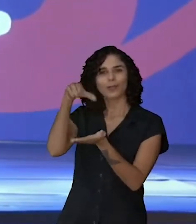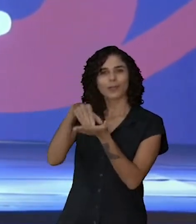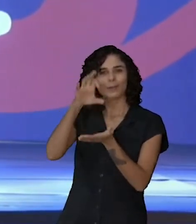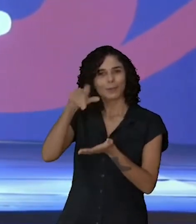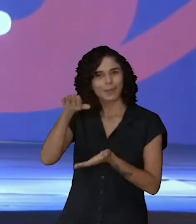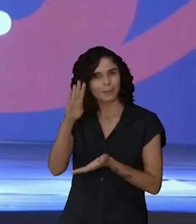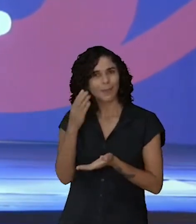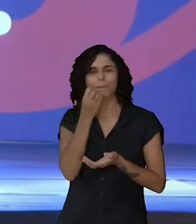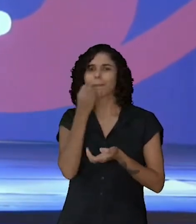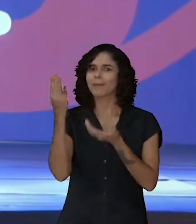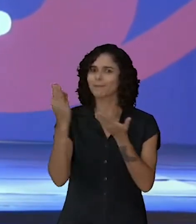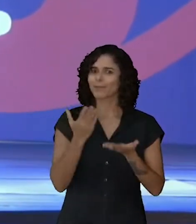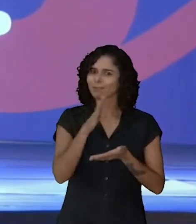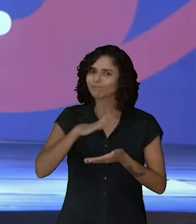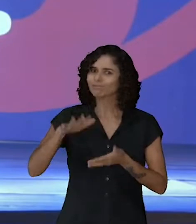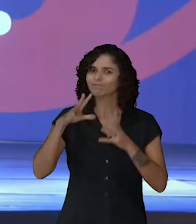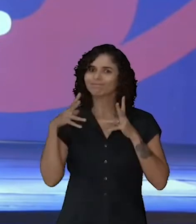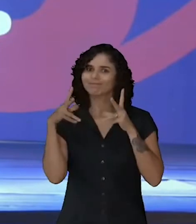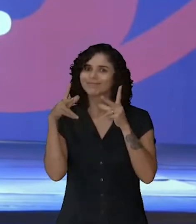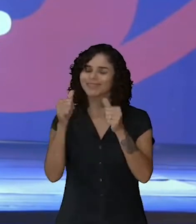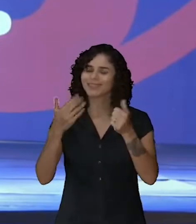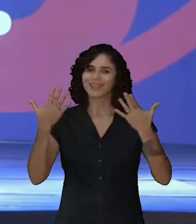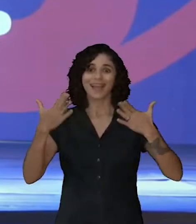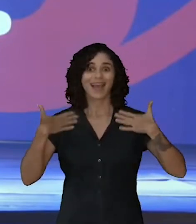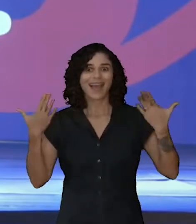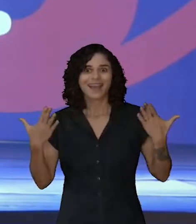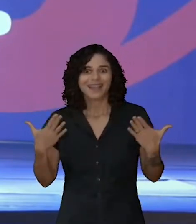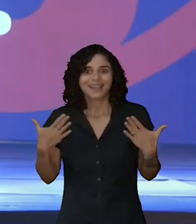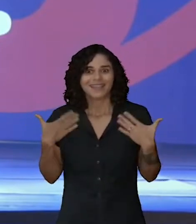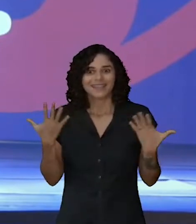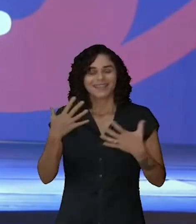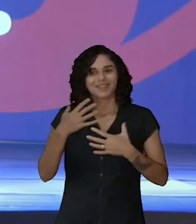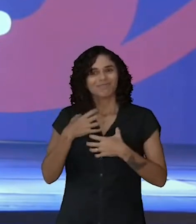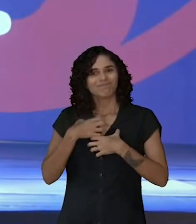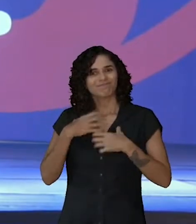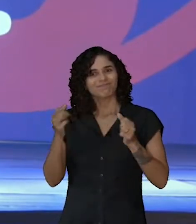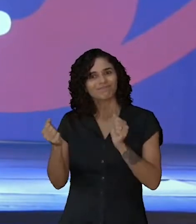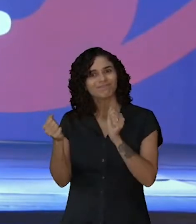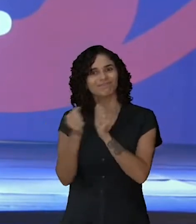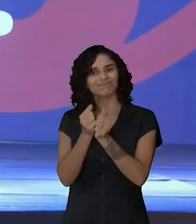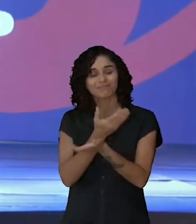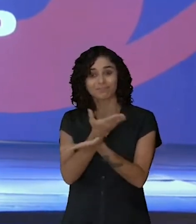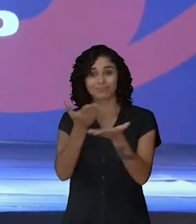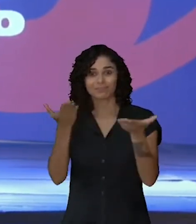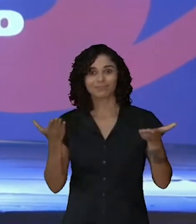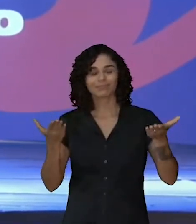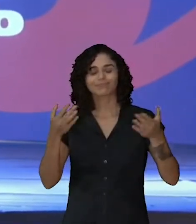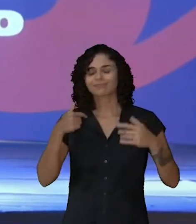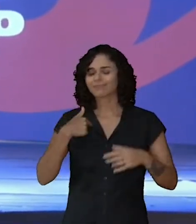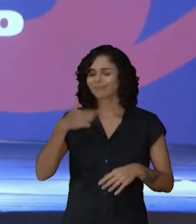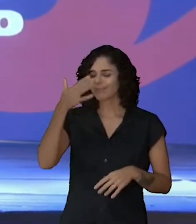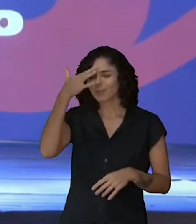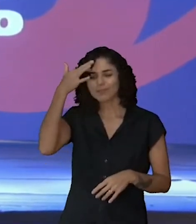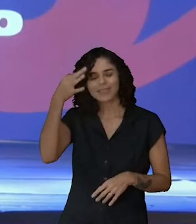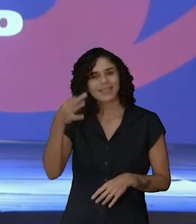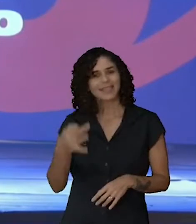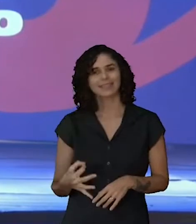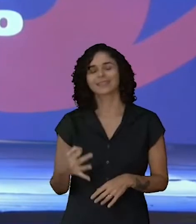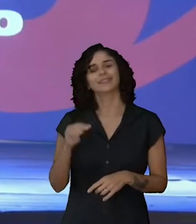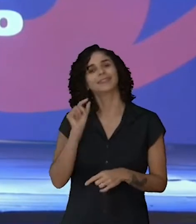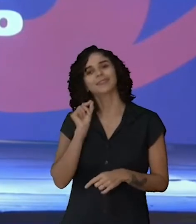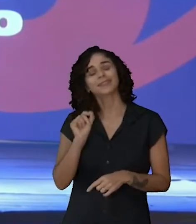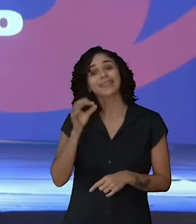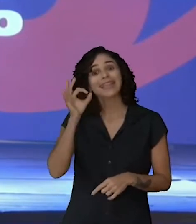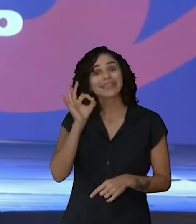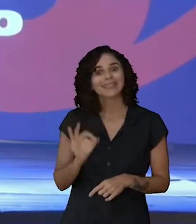bem-vindo. É uma alegria tão grande estarmos juntos. E eu estou certo de que nós